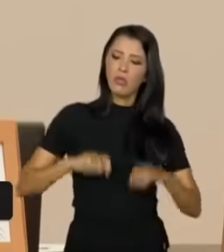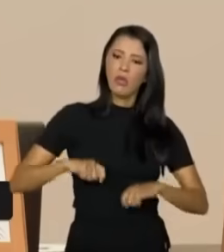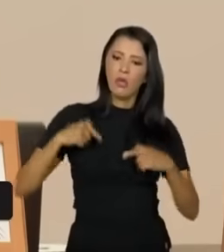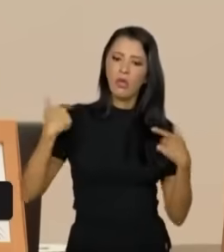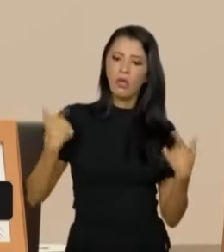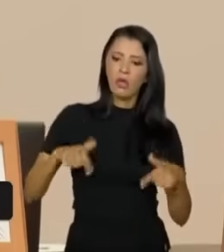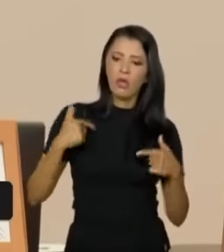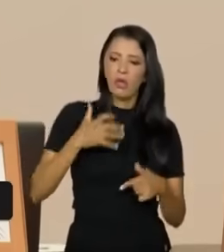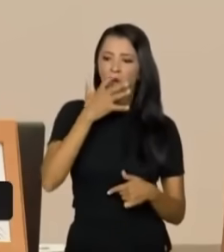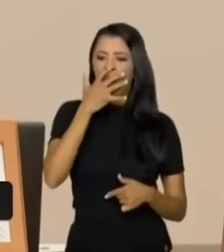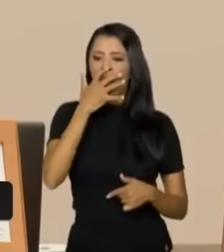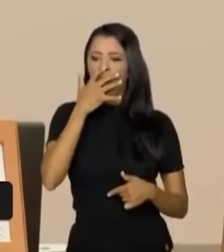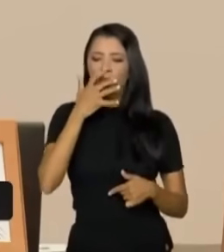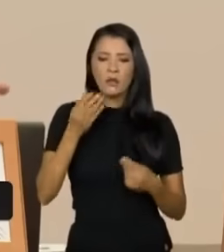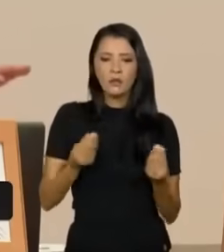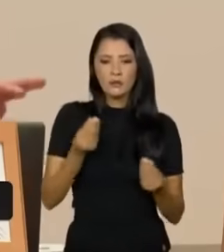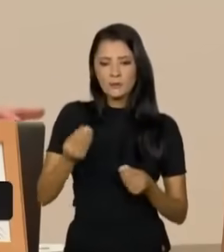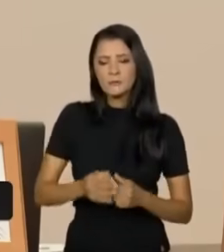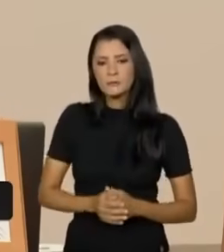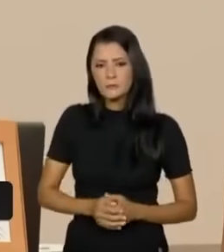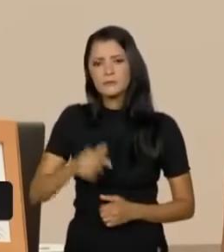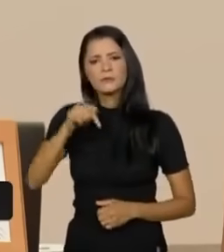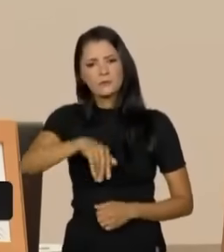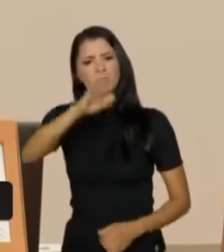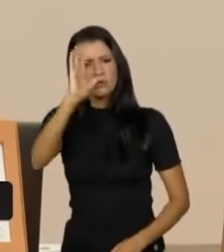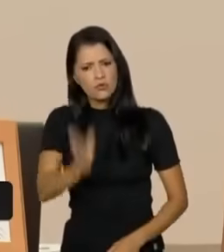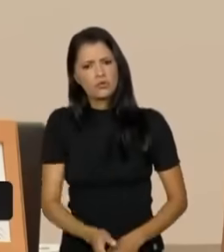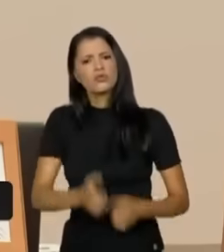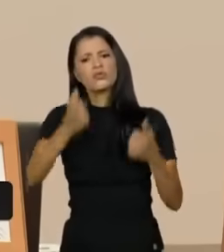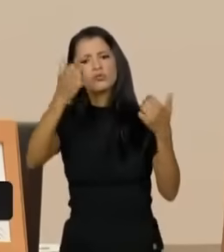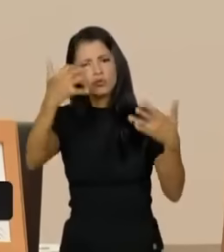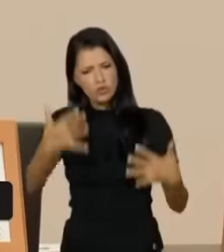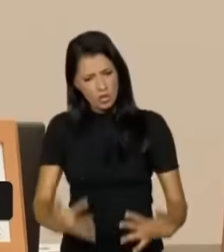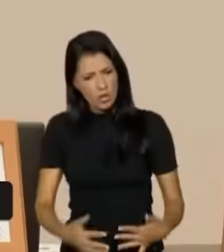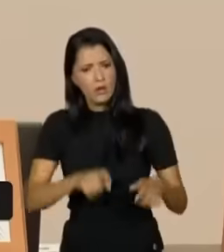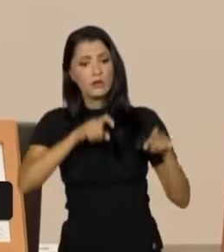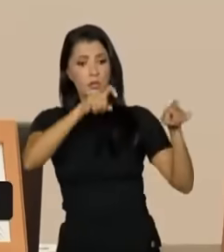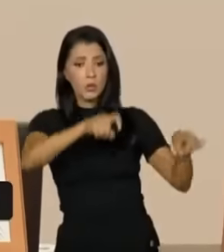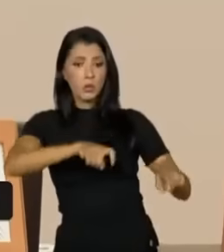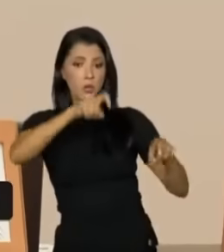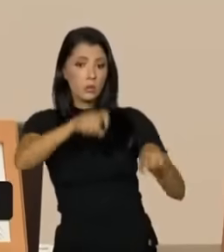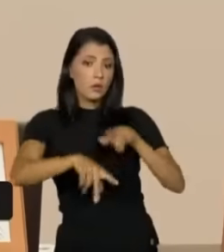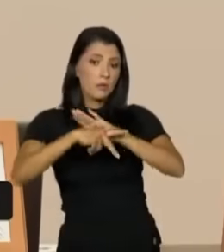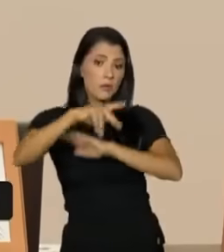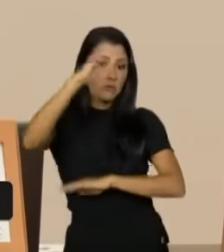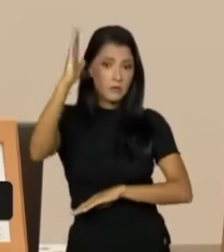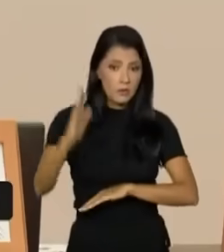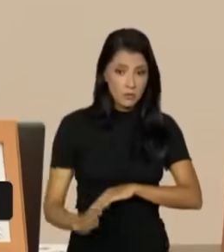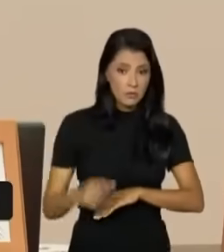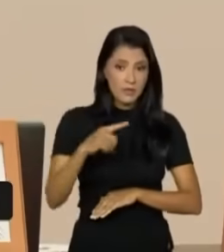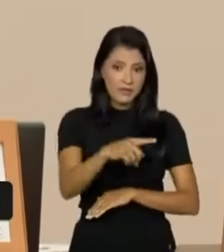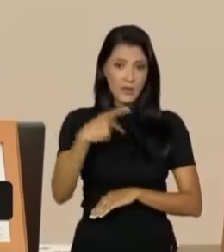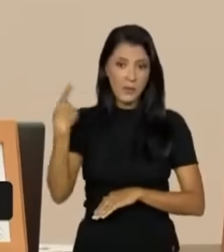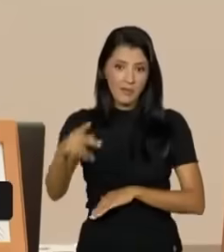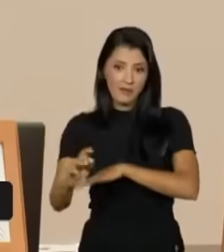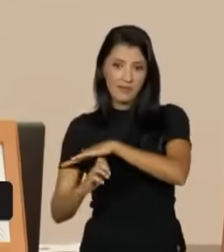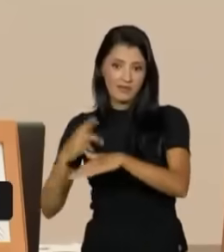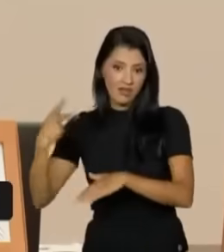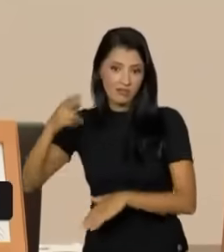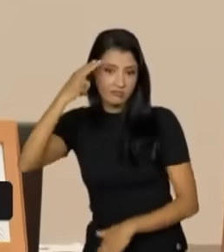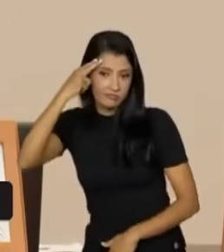trabalho. Aqui já foi falado da agricultura brasileira para os empresários da Arábia